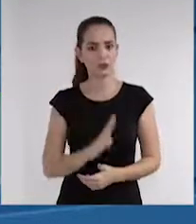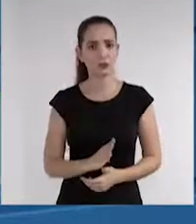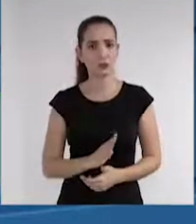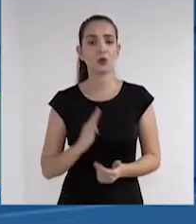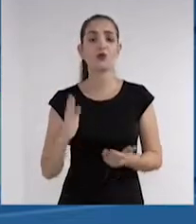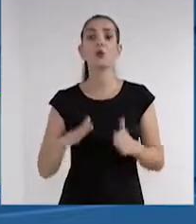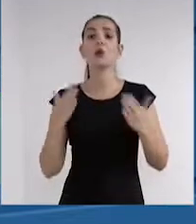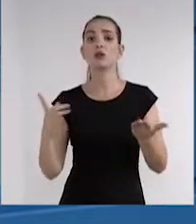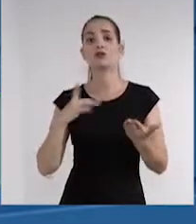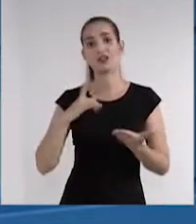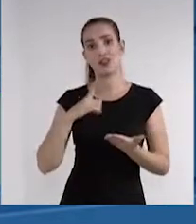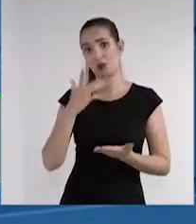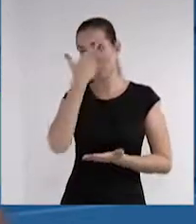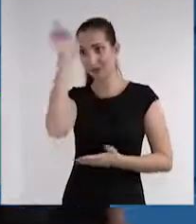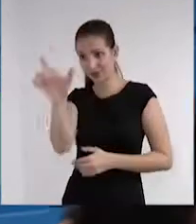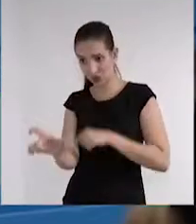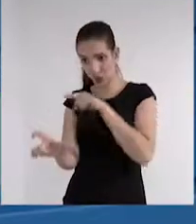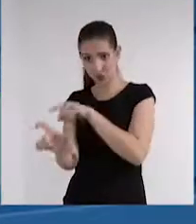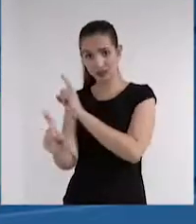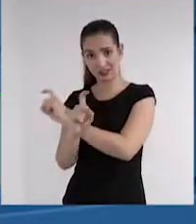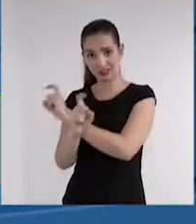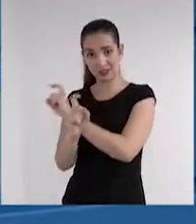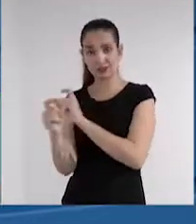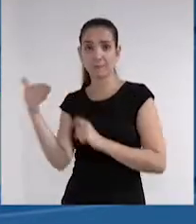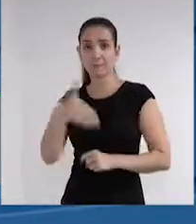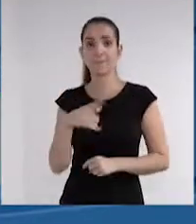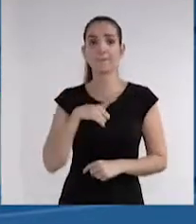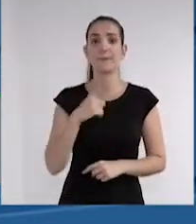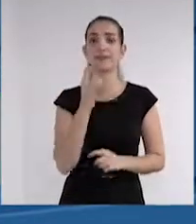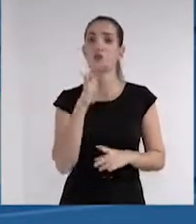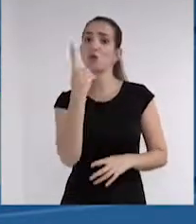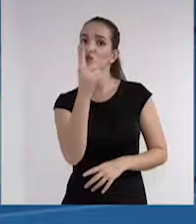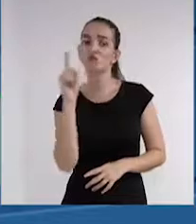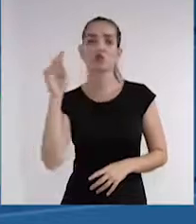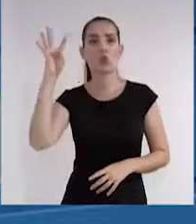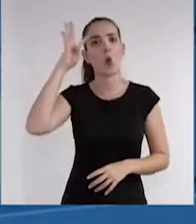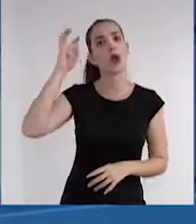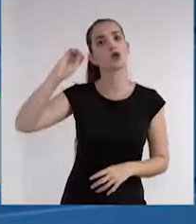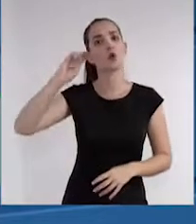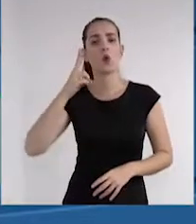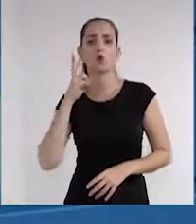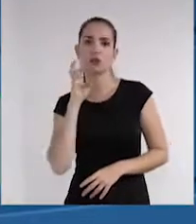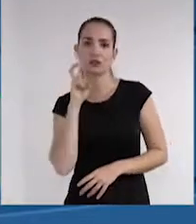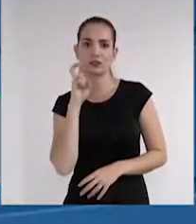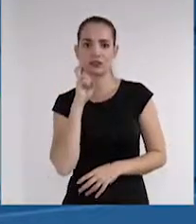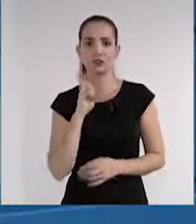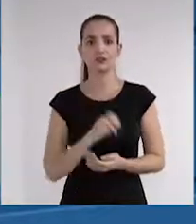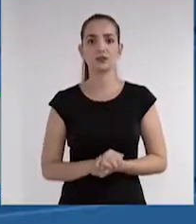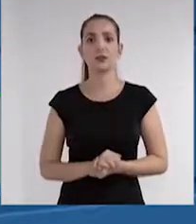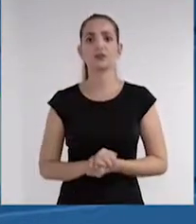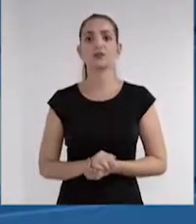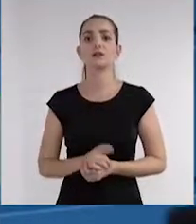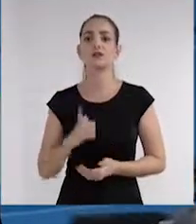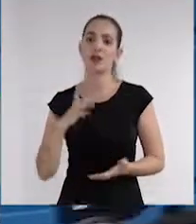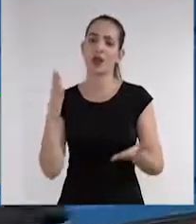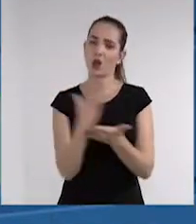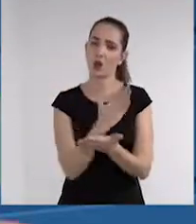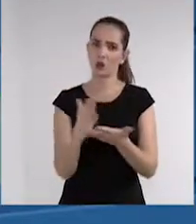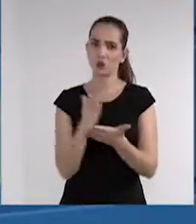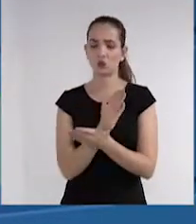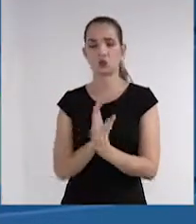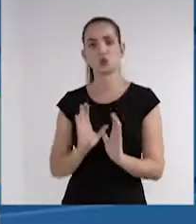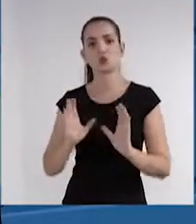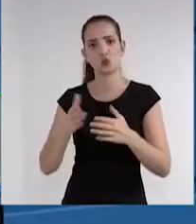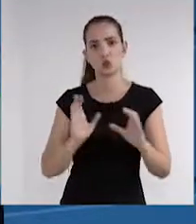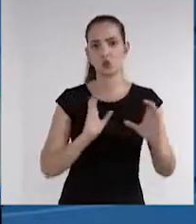às vezes, o assentado da reforma agrária só tem a quarta-feira ou a quinta-feira, às vezes. Eu não estou falando da instituição, não, é de algumas instituições